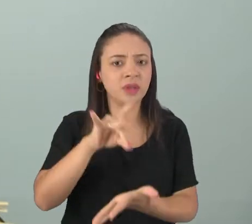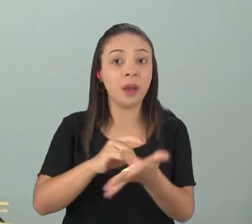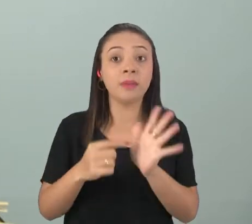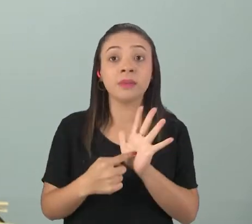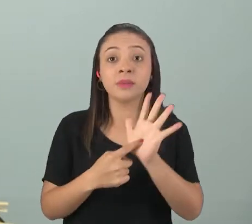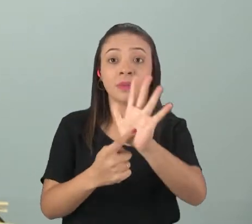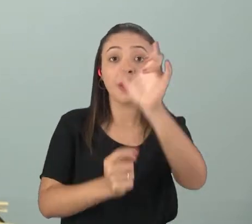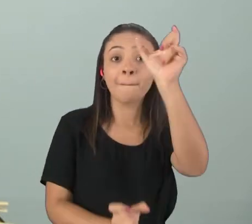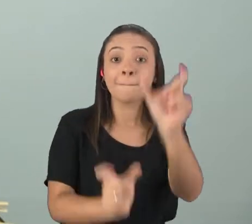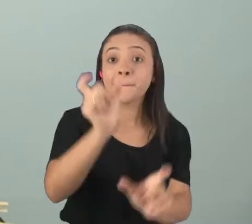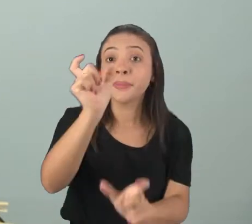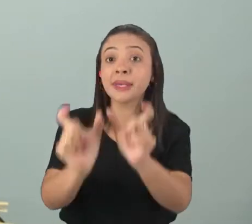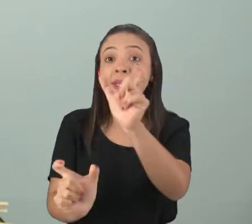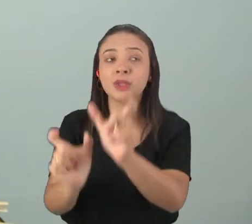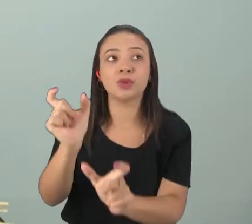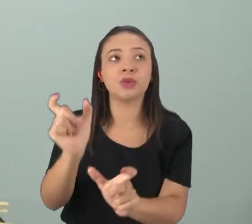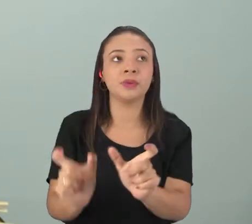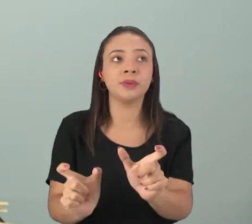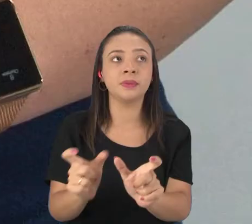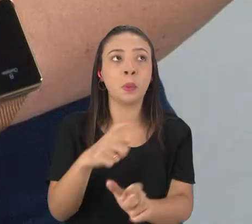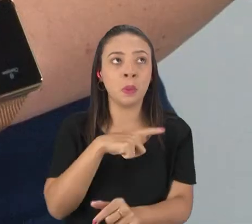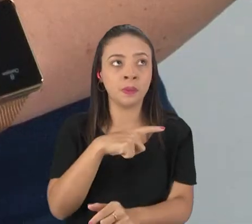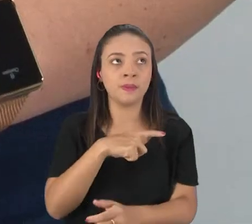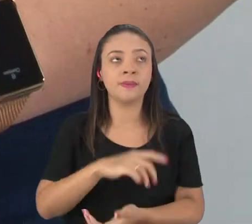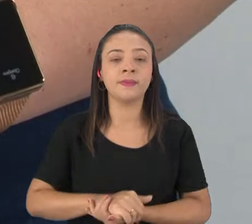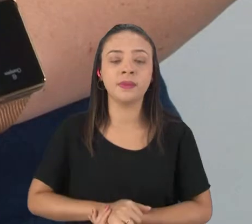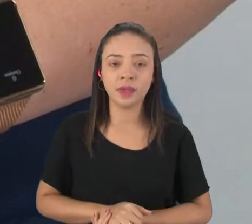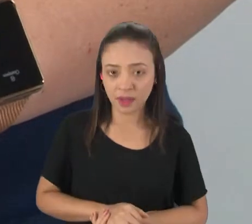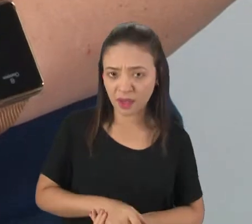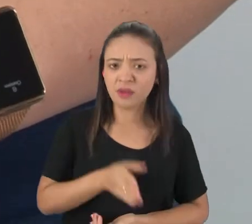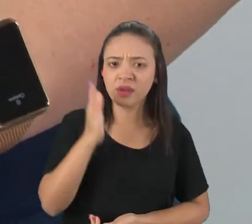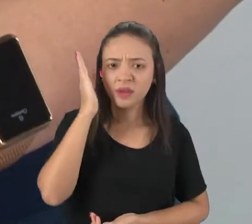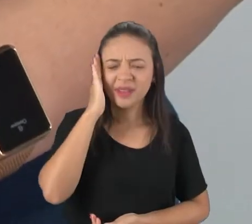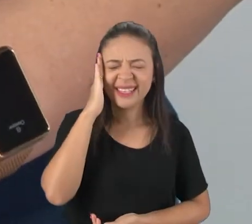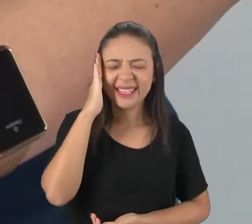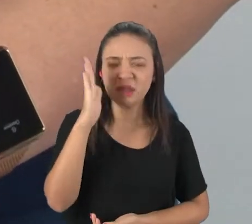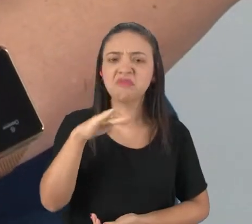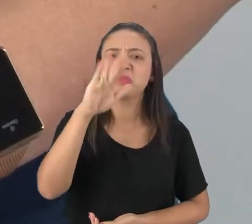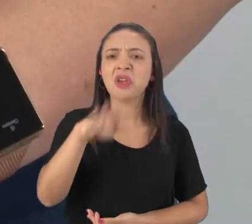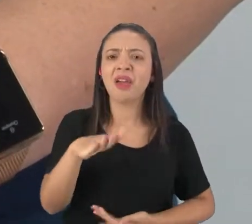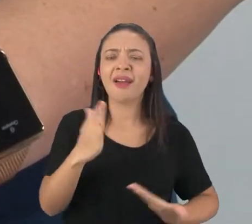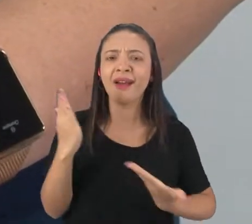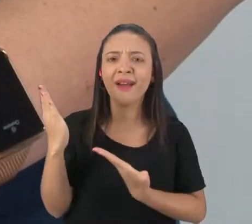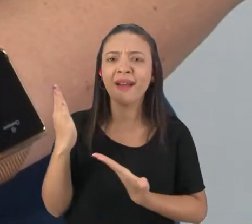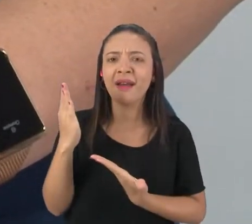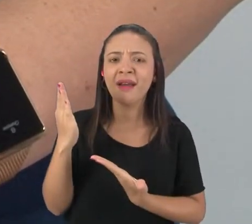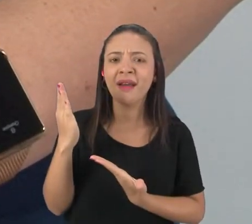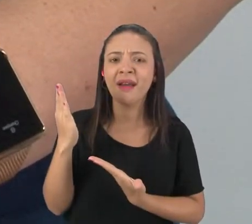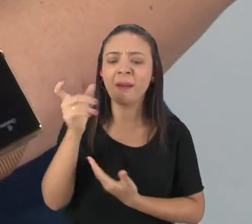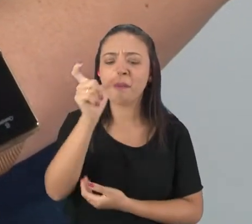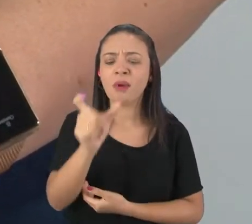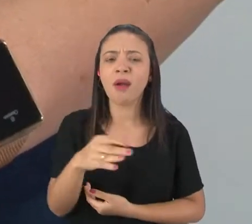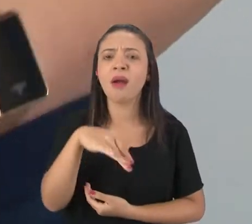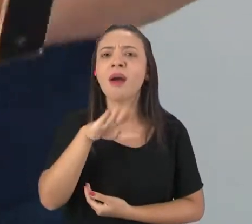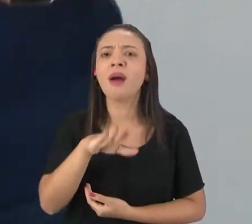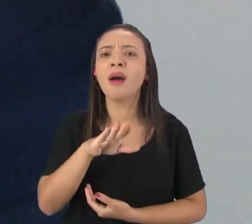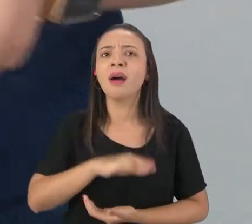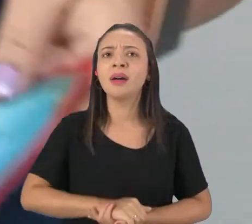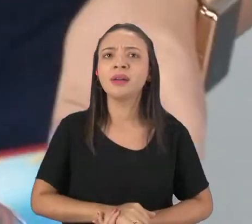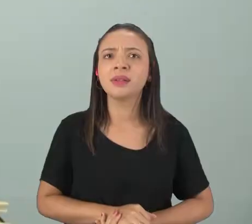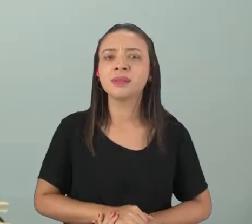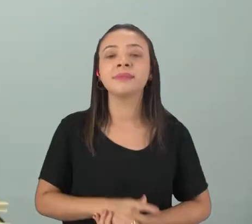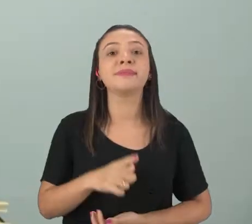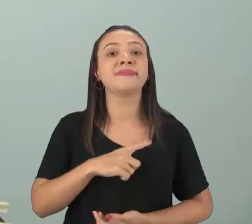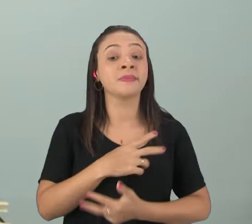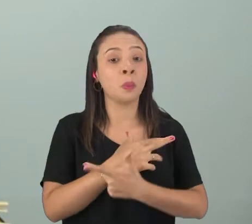alguns personagens, né? Você sabe quem é essa personagem? Né?